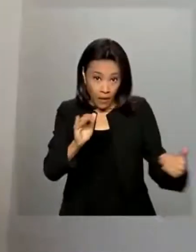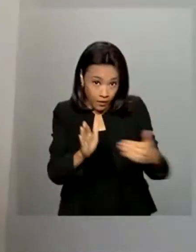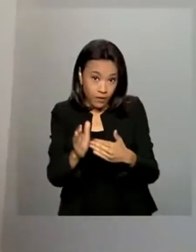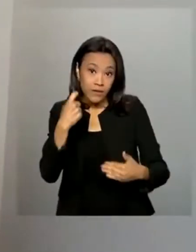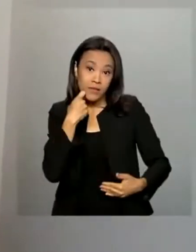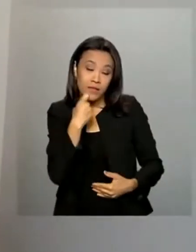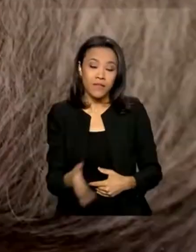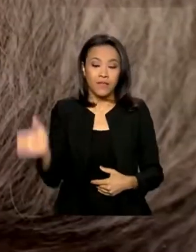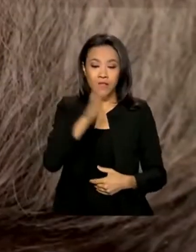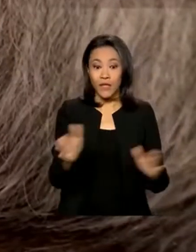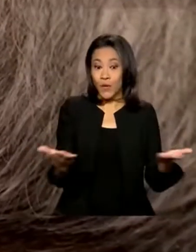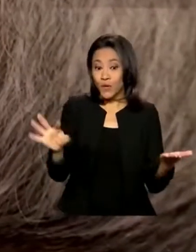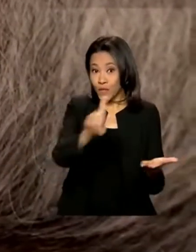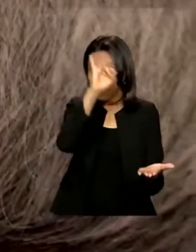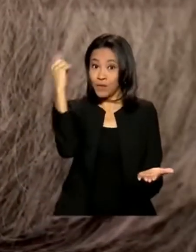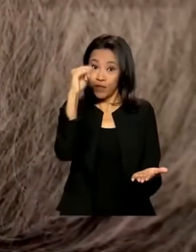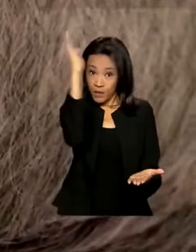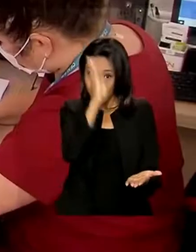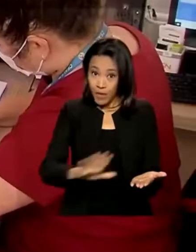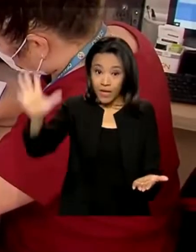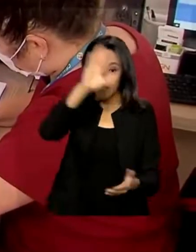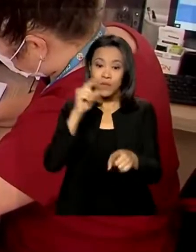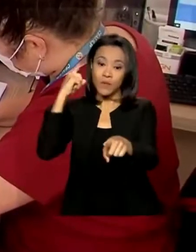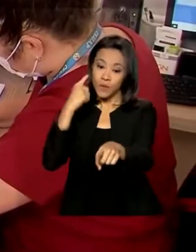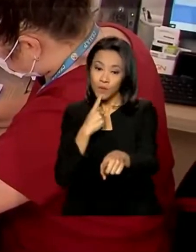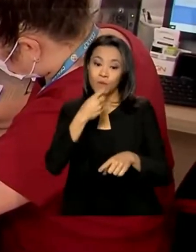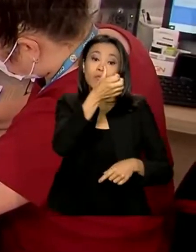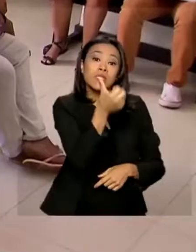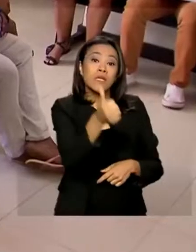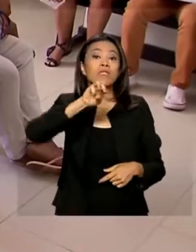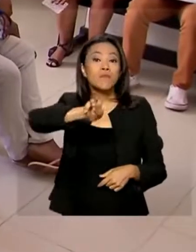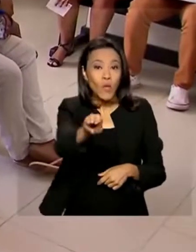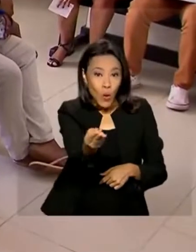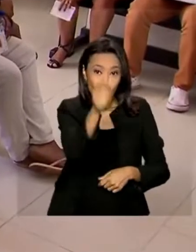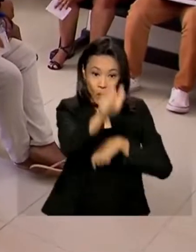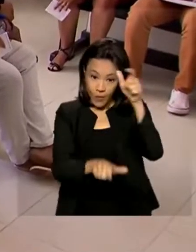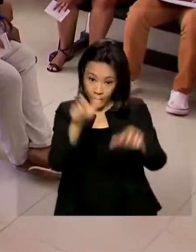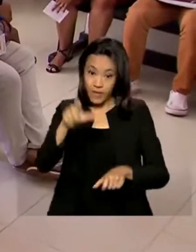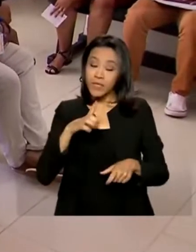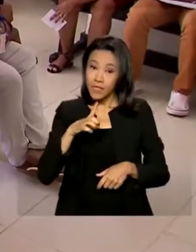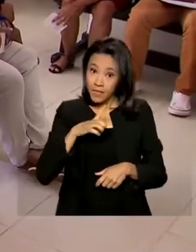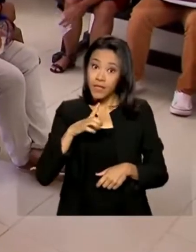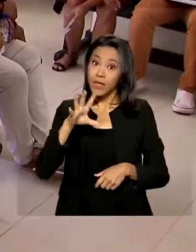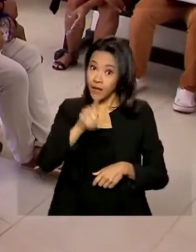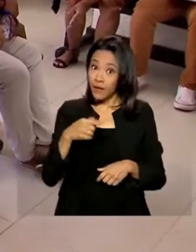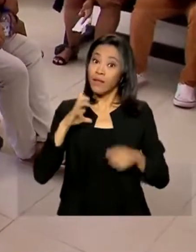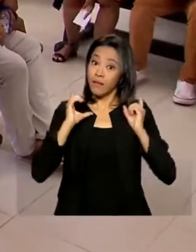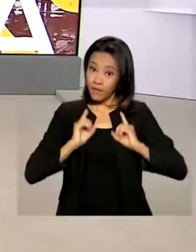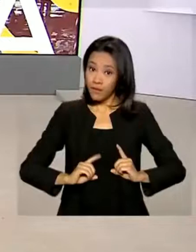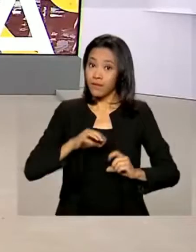hoje é Dia Nacional do surdos quase 6 milhões de brasileiros convivem com essa deficiência no